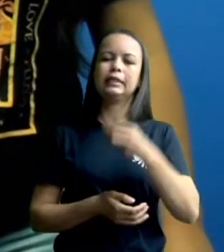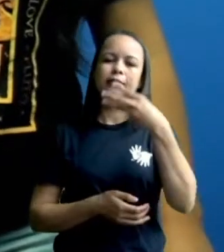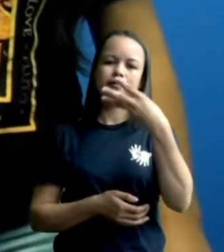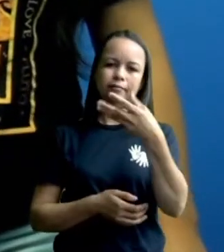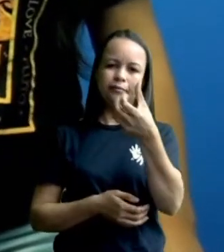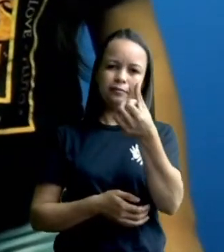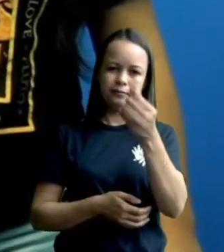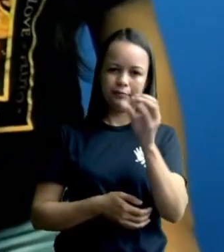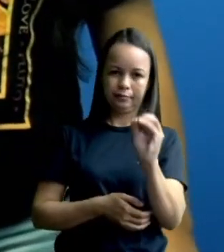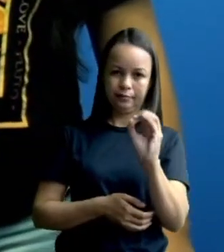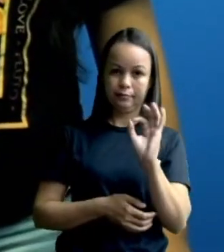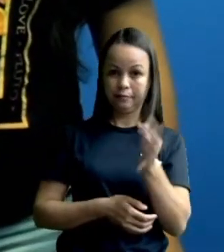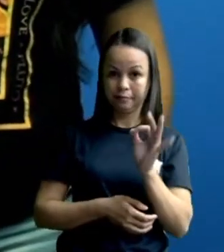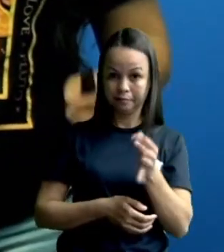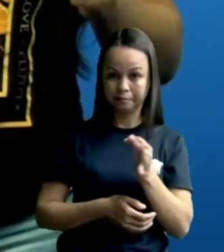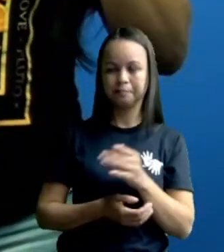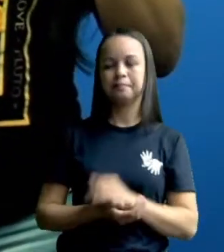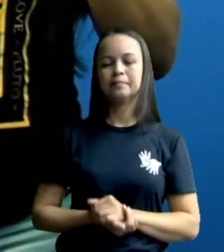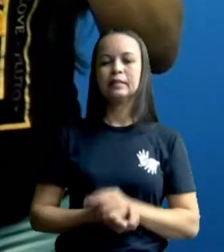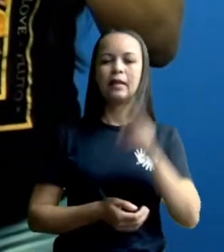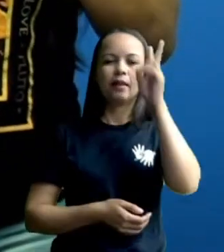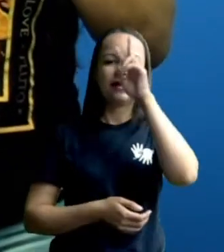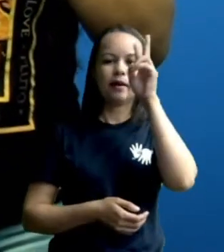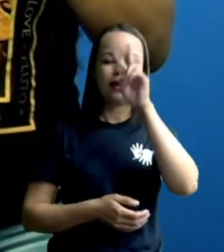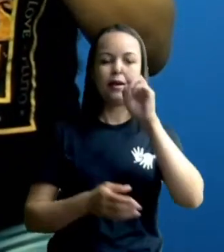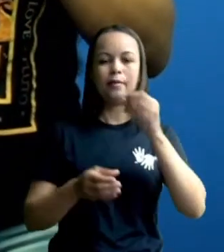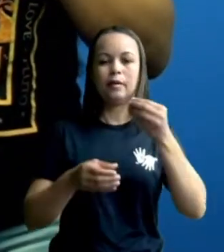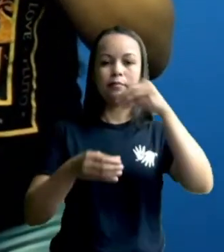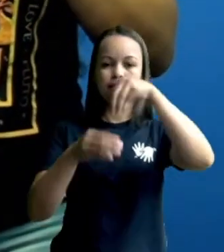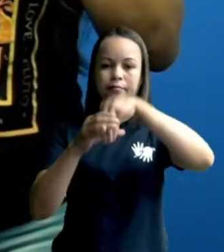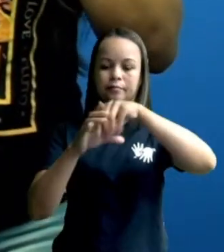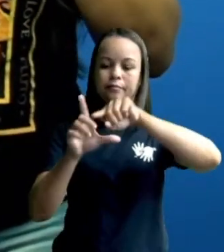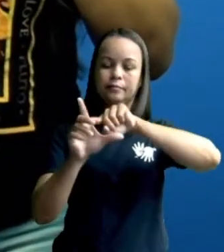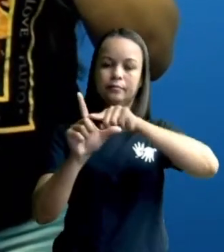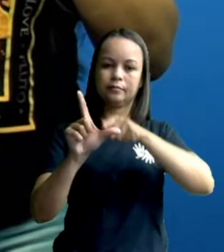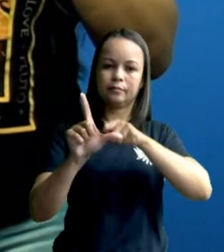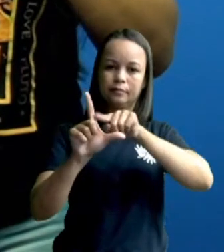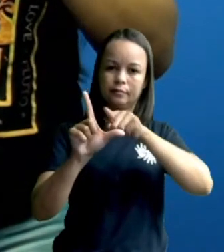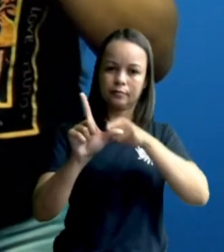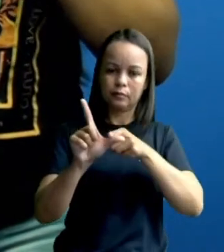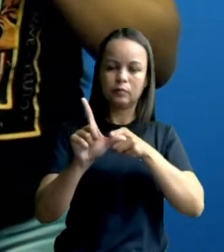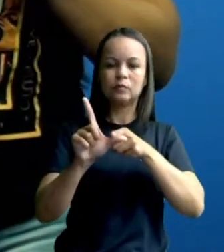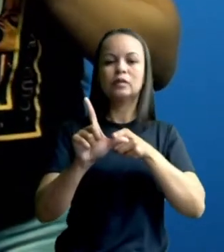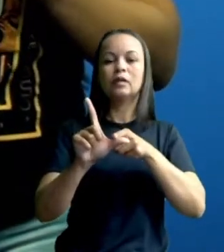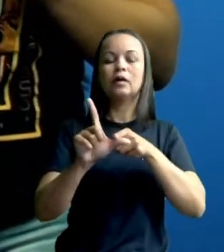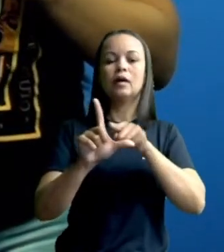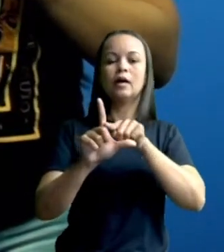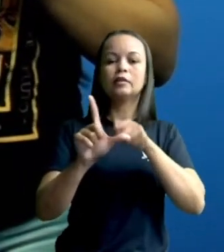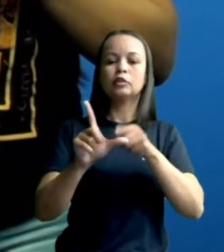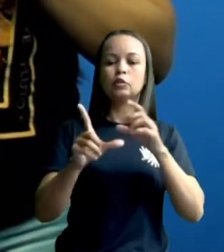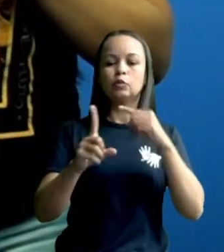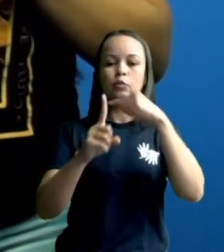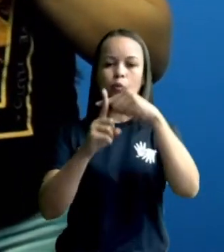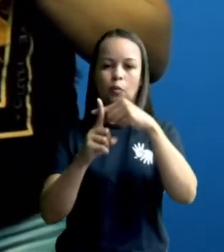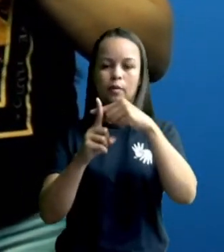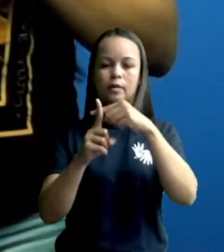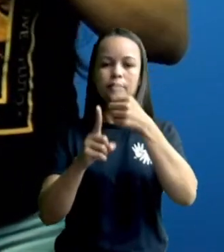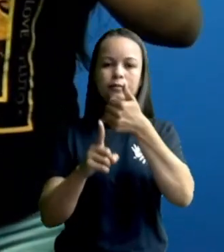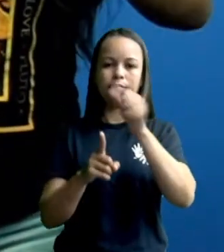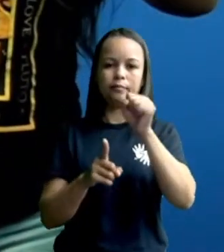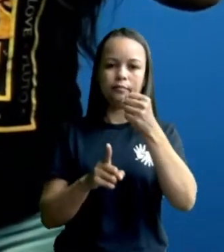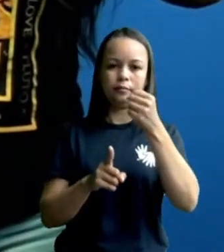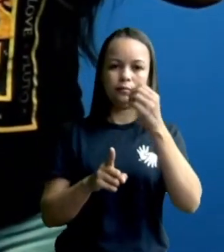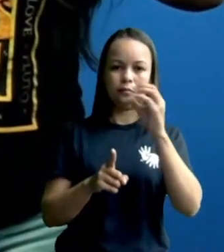360, tá certo? Então, lembrando, ângulos internos, a soma dos ângulos internos,